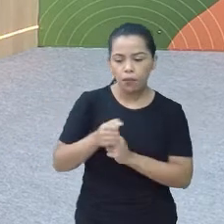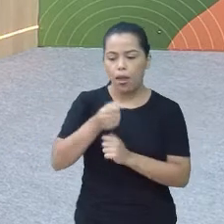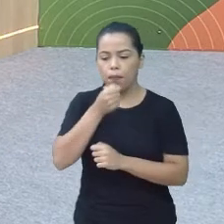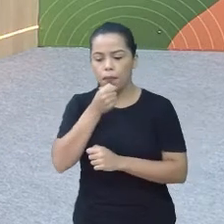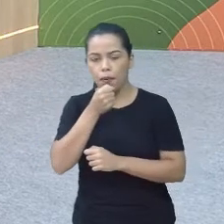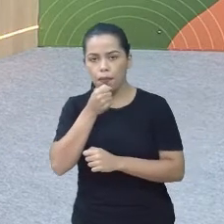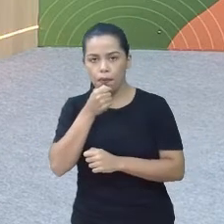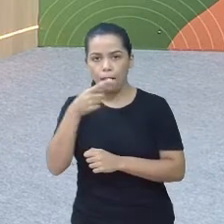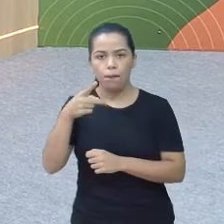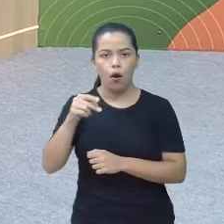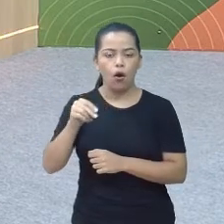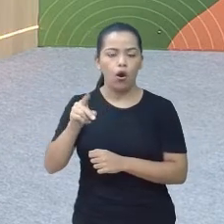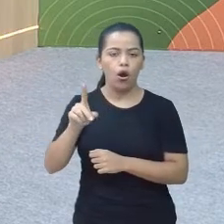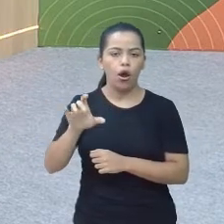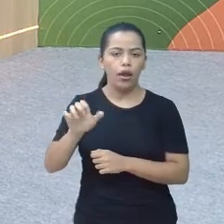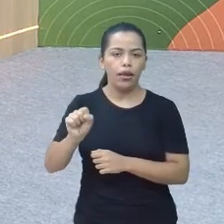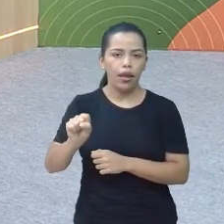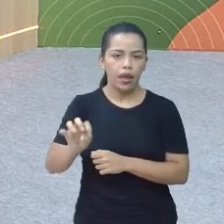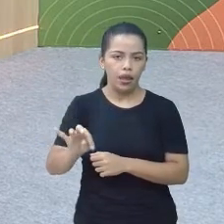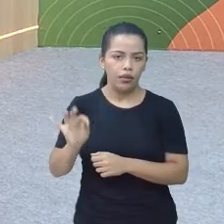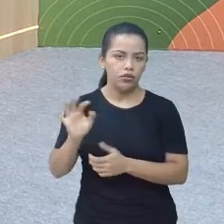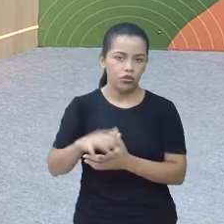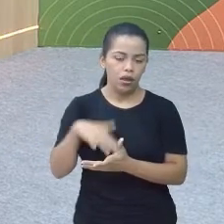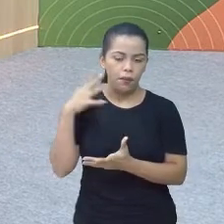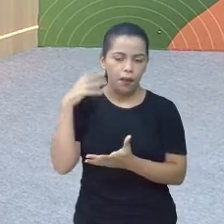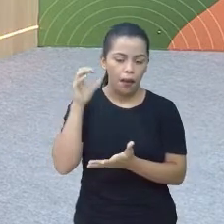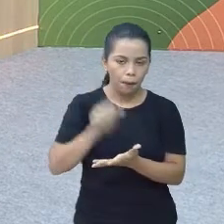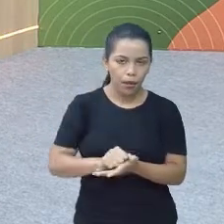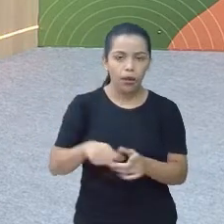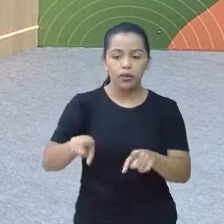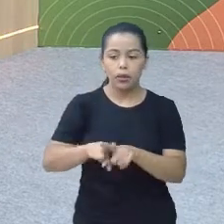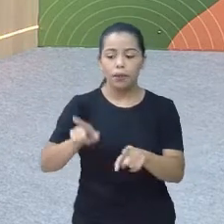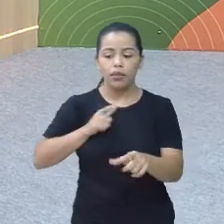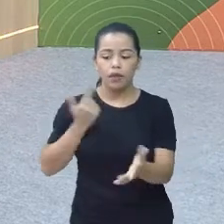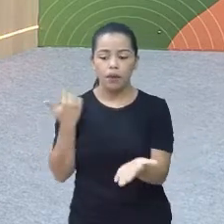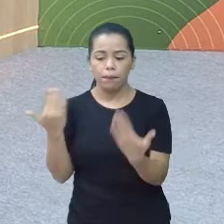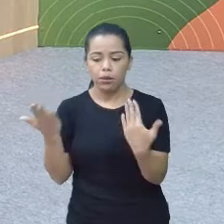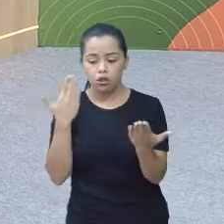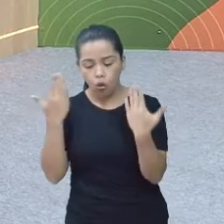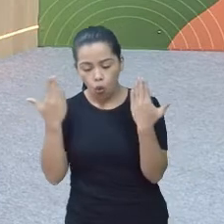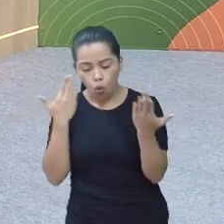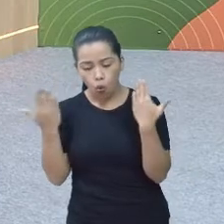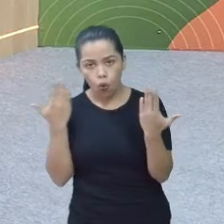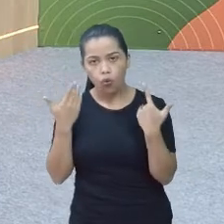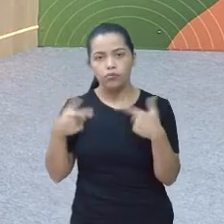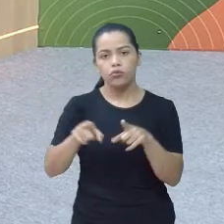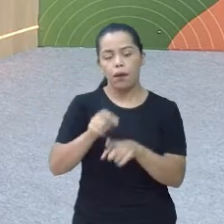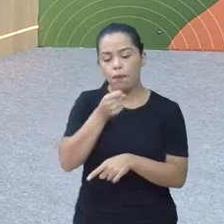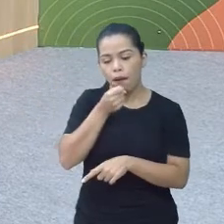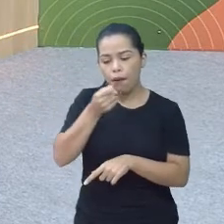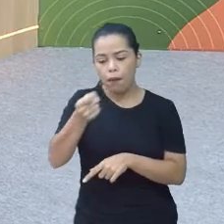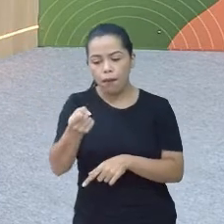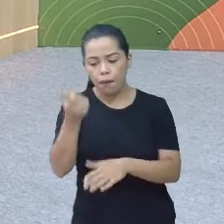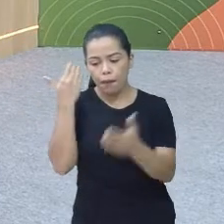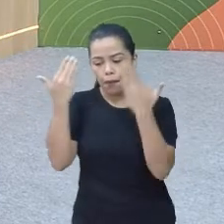a psicológica, que é aquela feita por um psicólogo, né, em que ele vai tentar aí, acessar